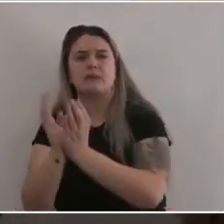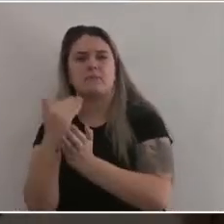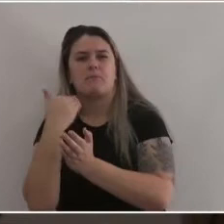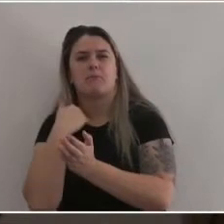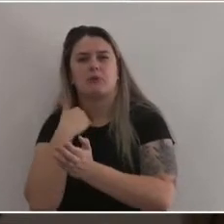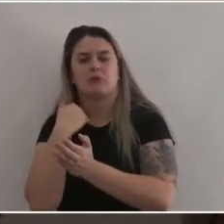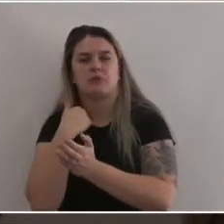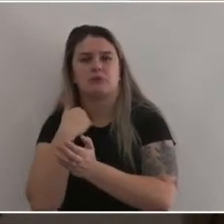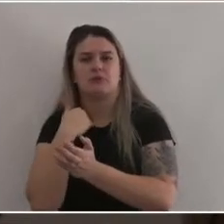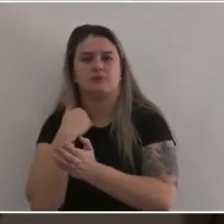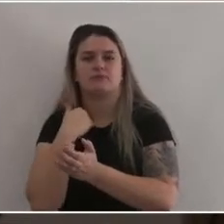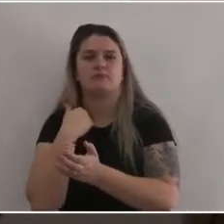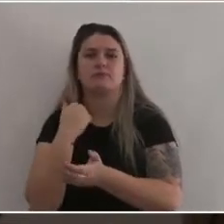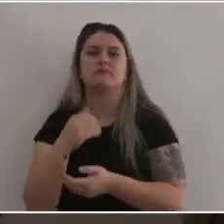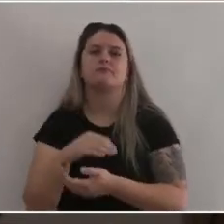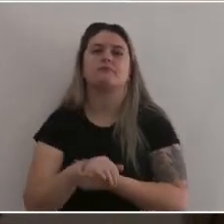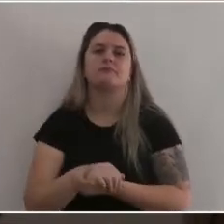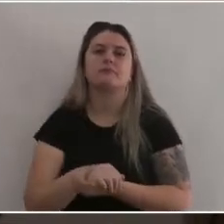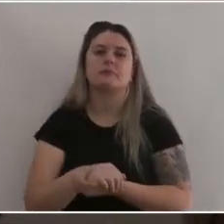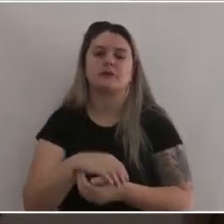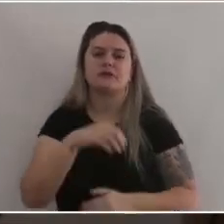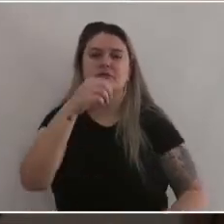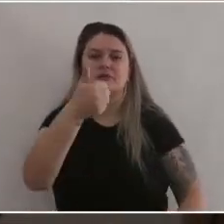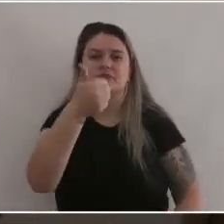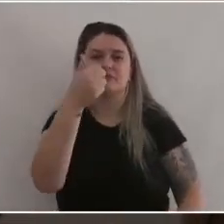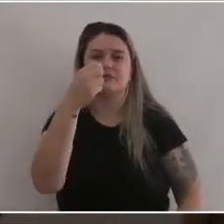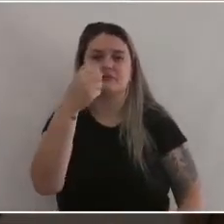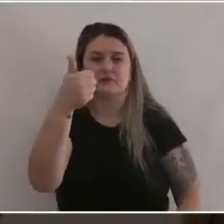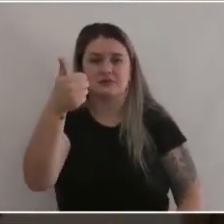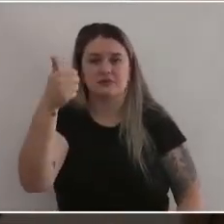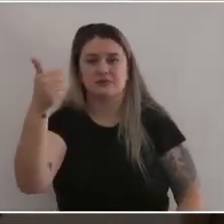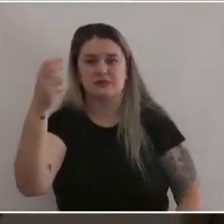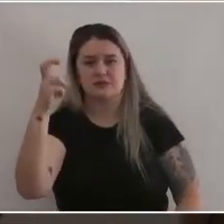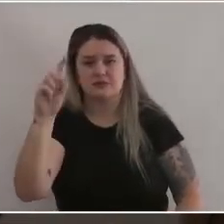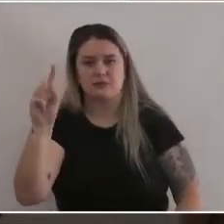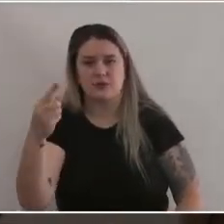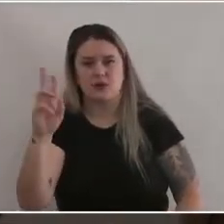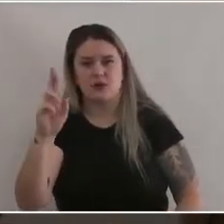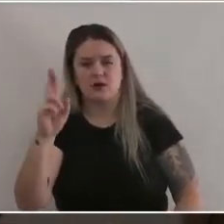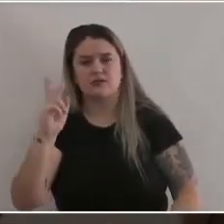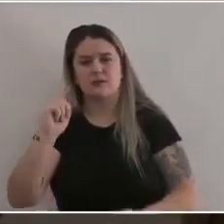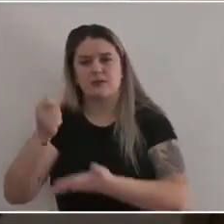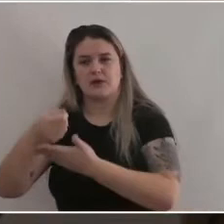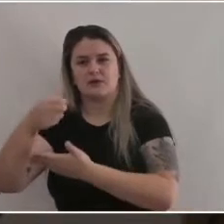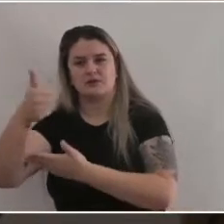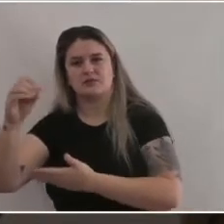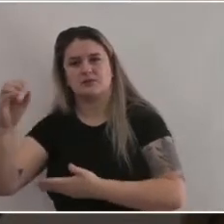empréstimos. Então, fixado, atualizado, 115.000 reais, realizado, 100.000 reais,